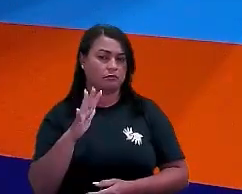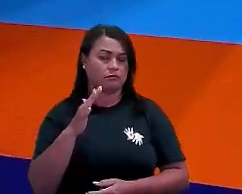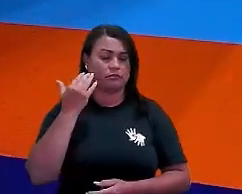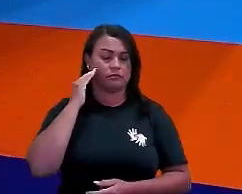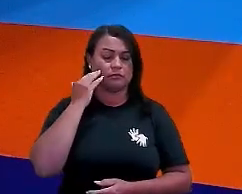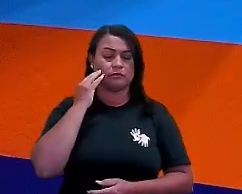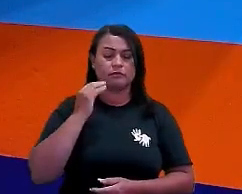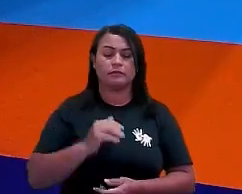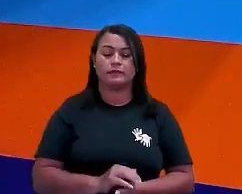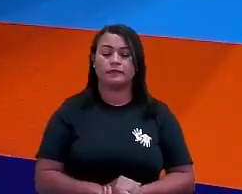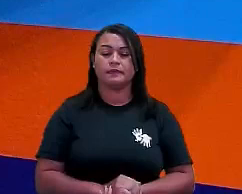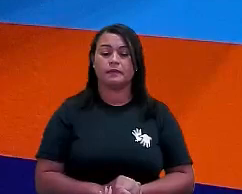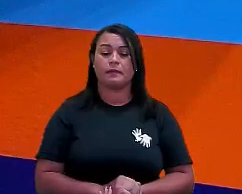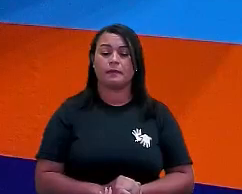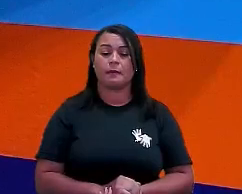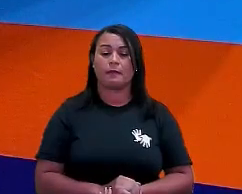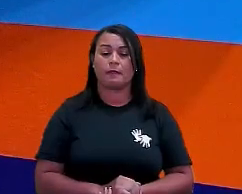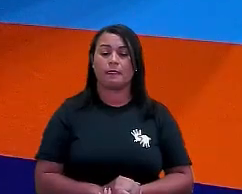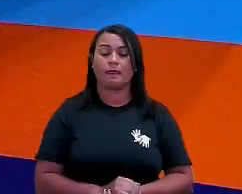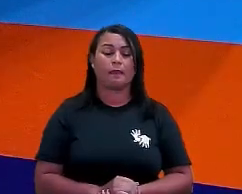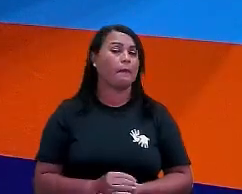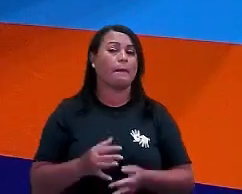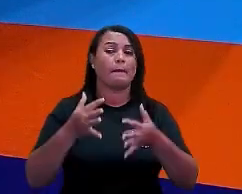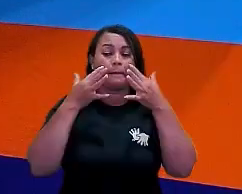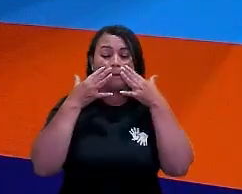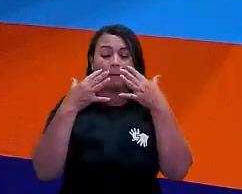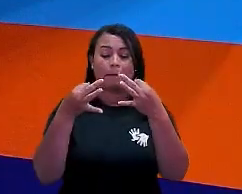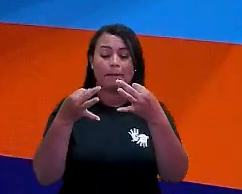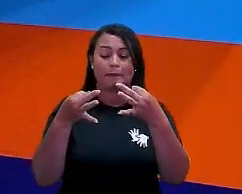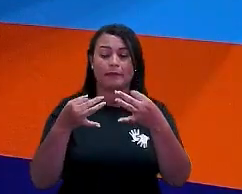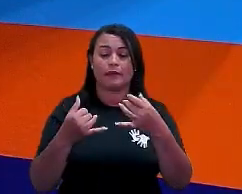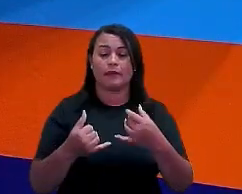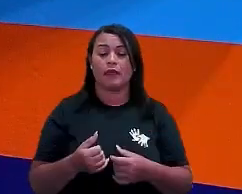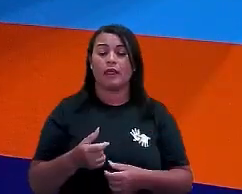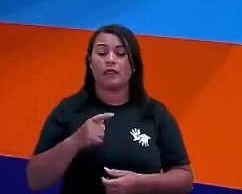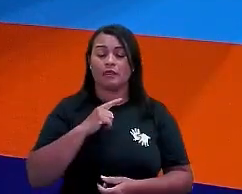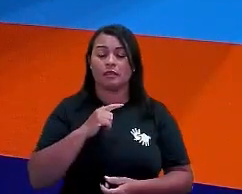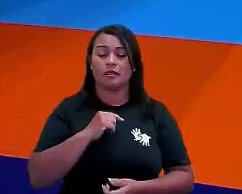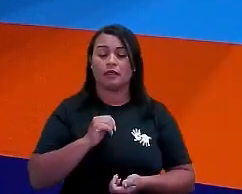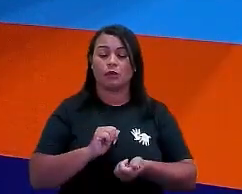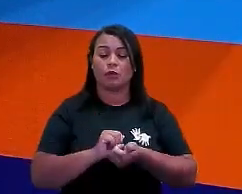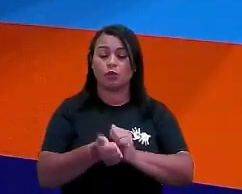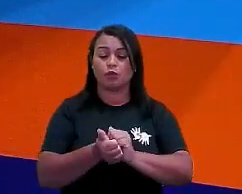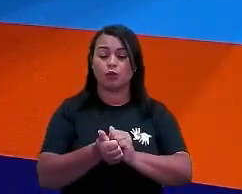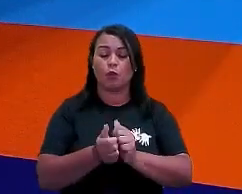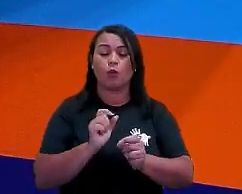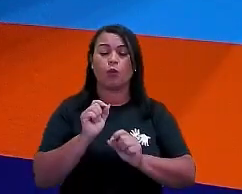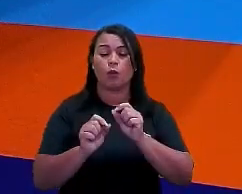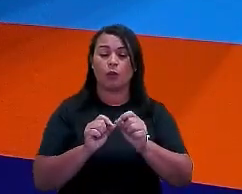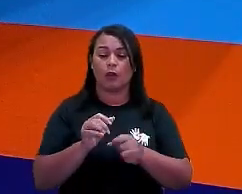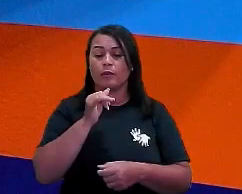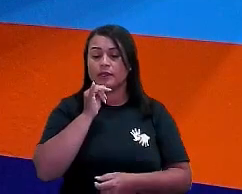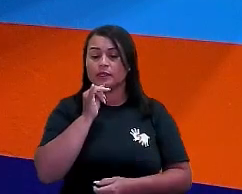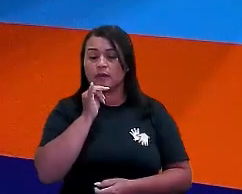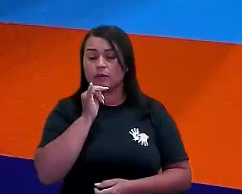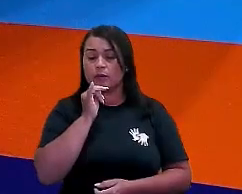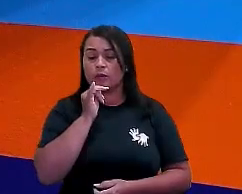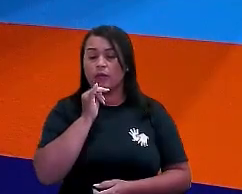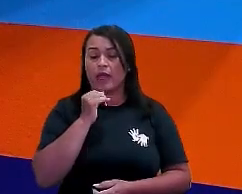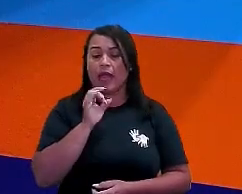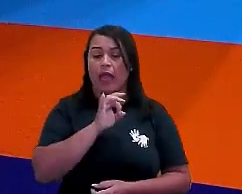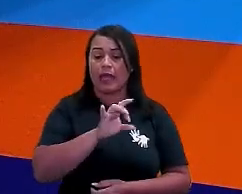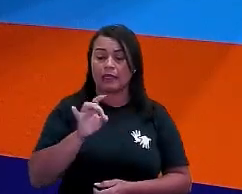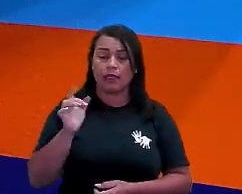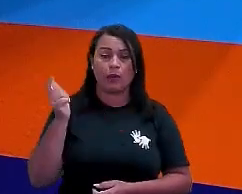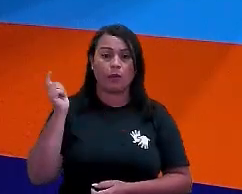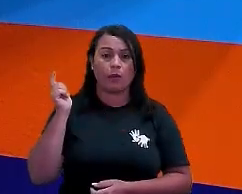anos. Ó, agora presta atenção. Em um jogo, a cada ponto que o jogador faz, ele recebe um